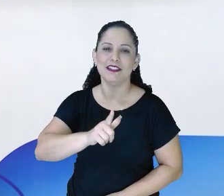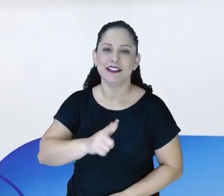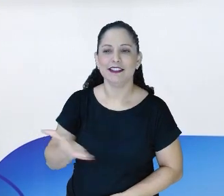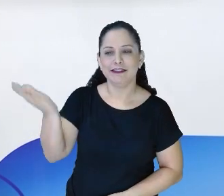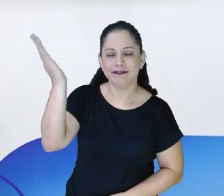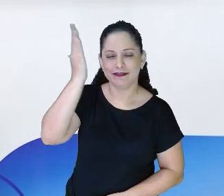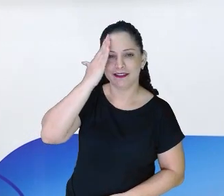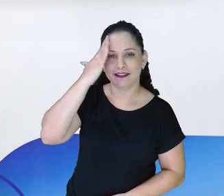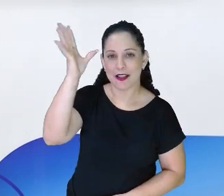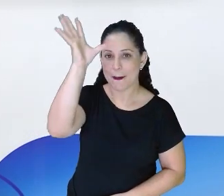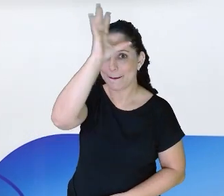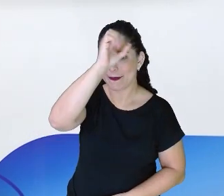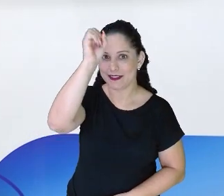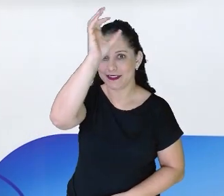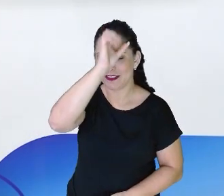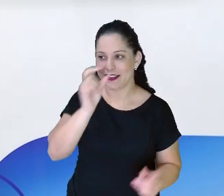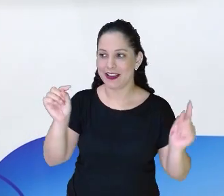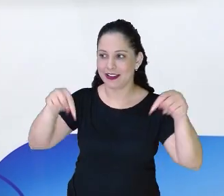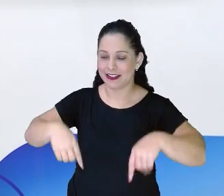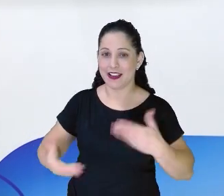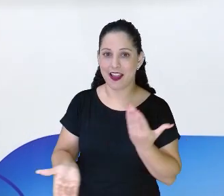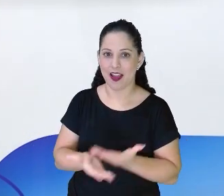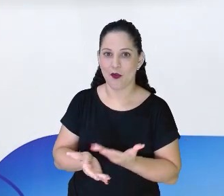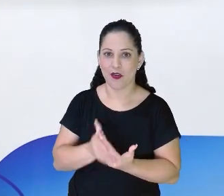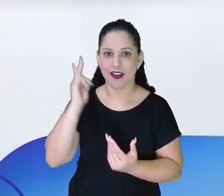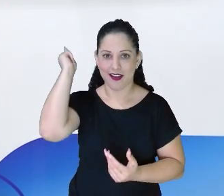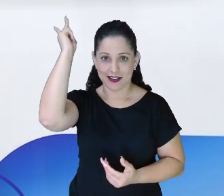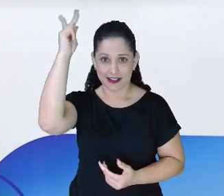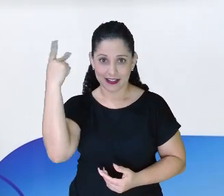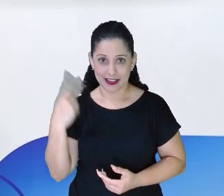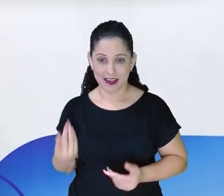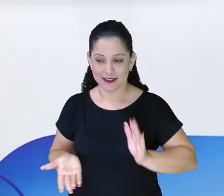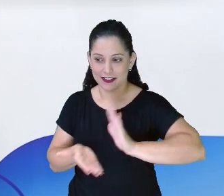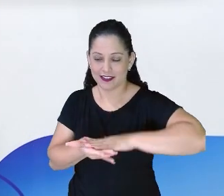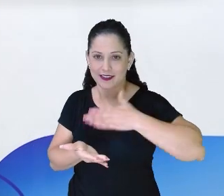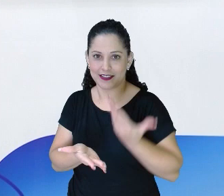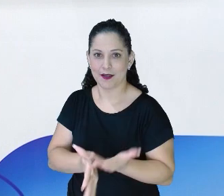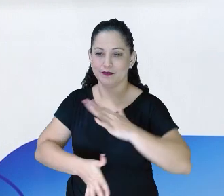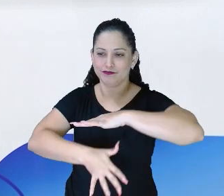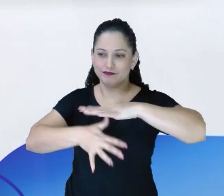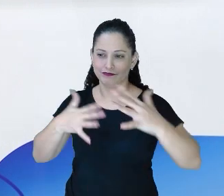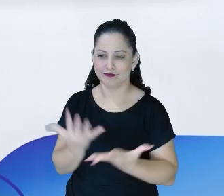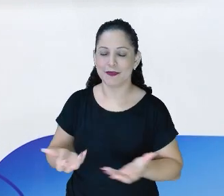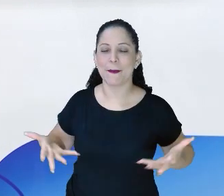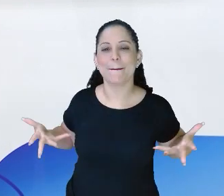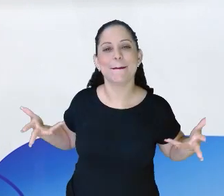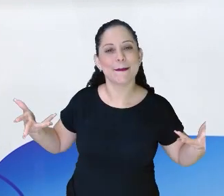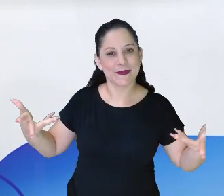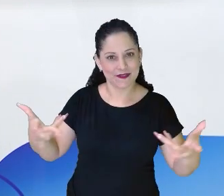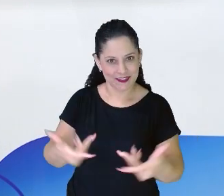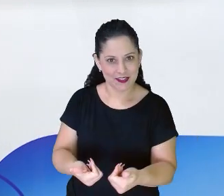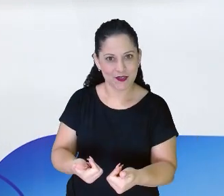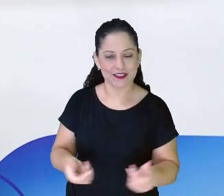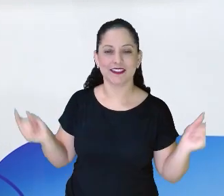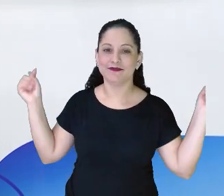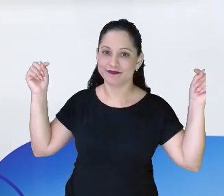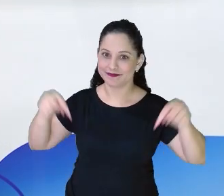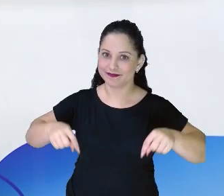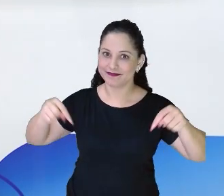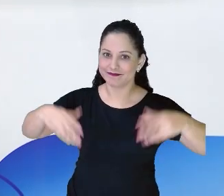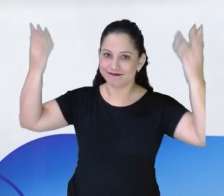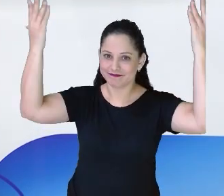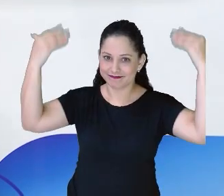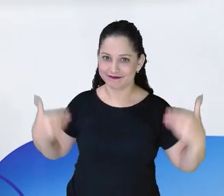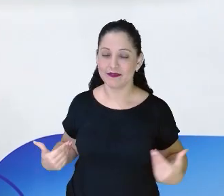essas aulas, Kézia está aqui fazendo uma interpretação maravilhosa de Libras, né? Sempre